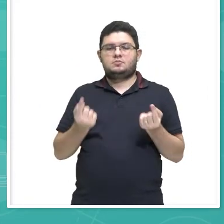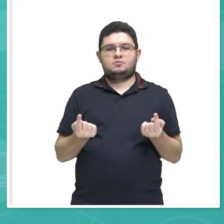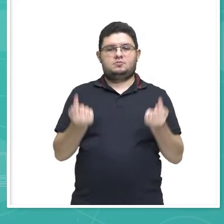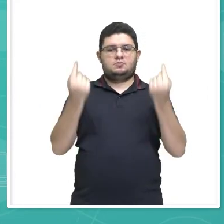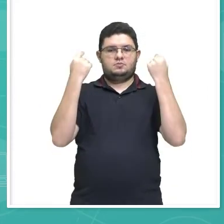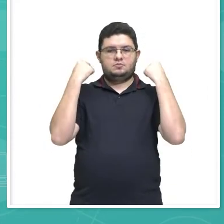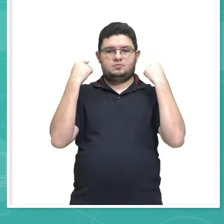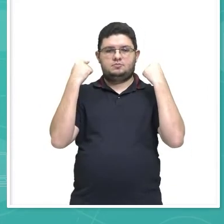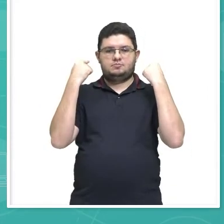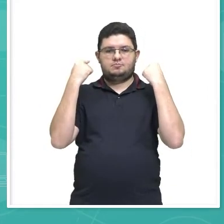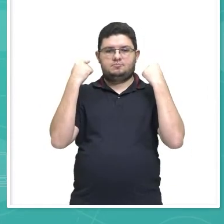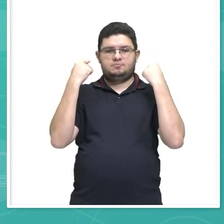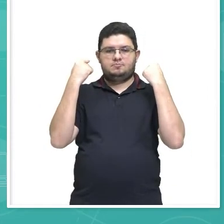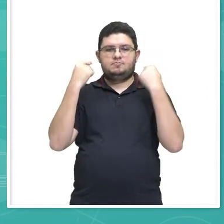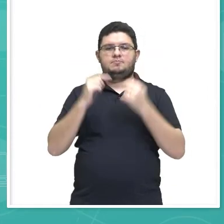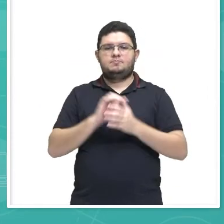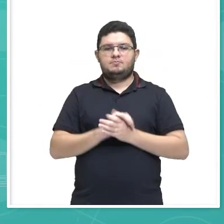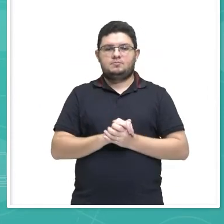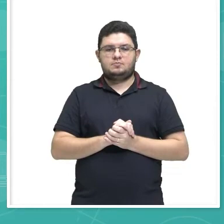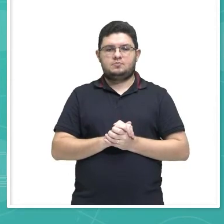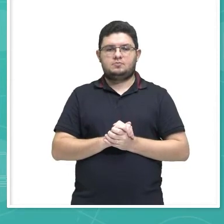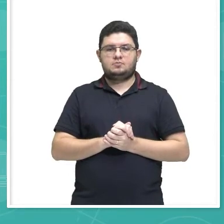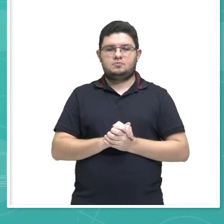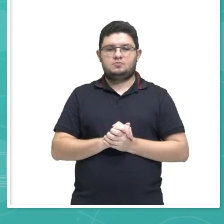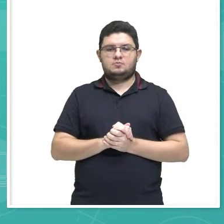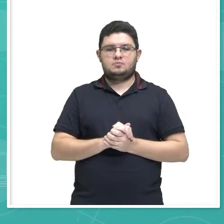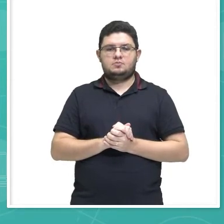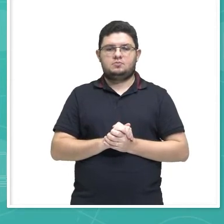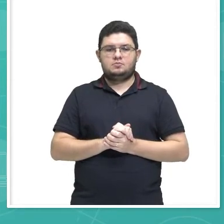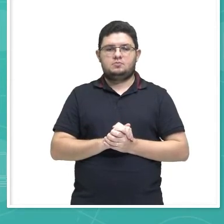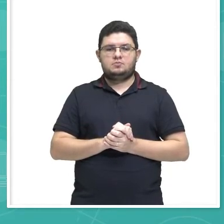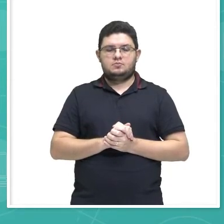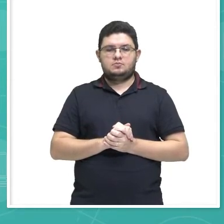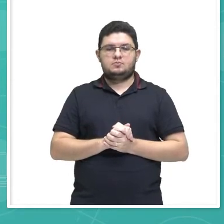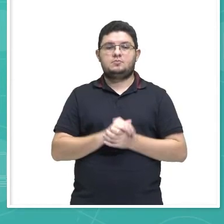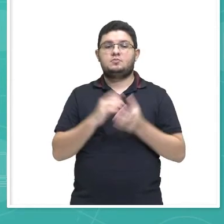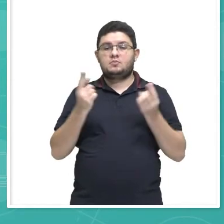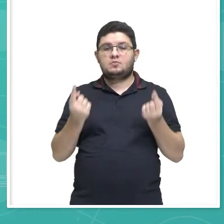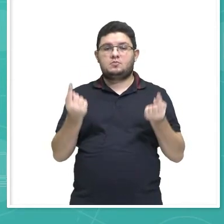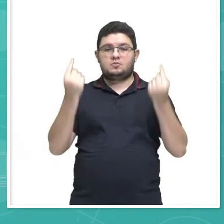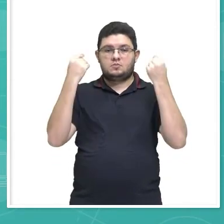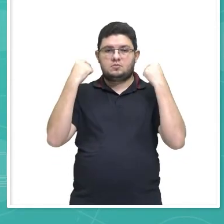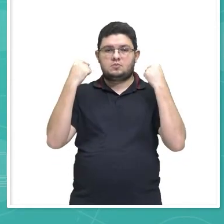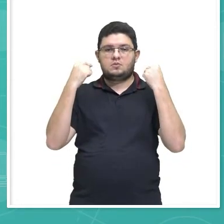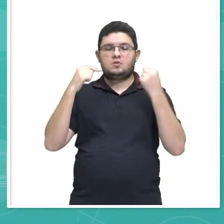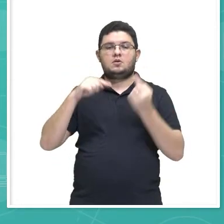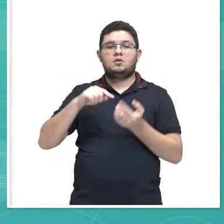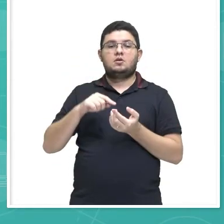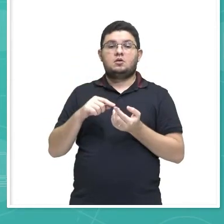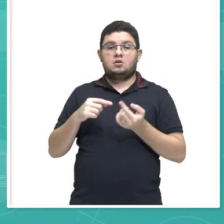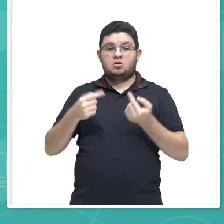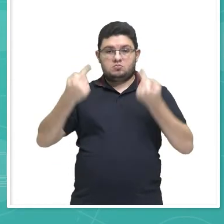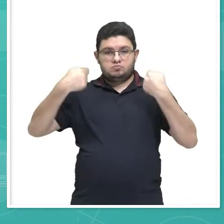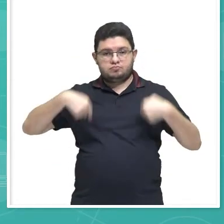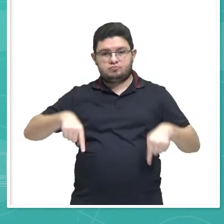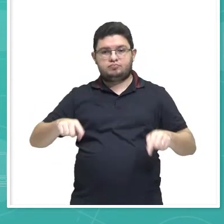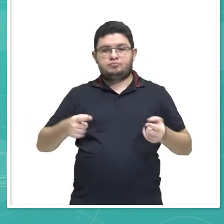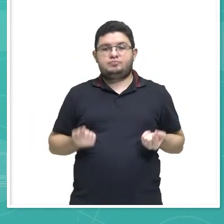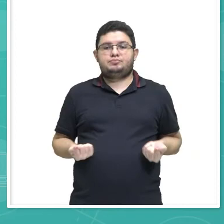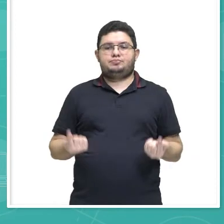essa queda caindo para trás, né? Fazendo um levantamento completo. Isso daí é